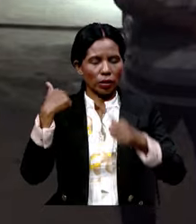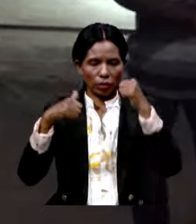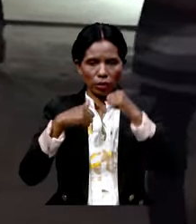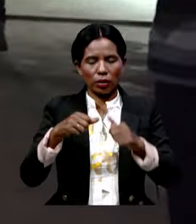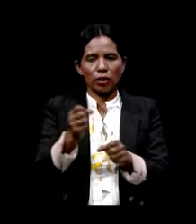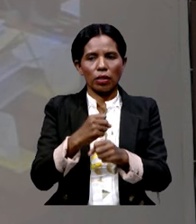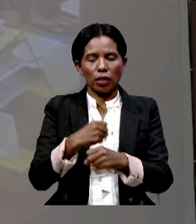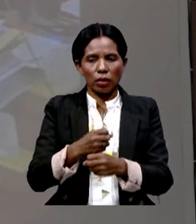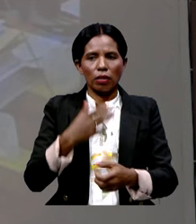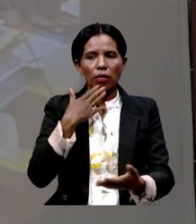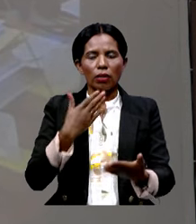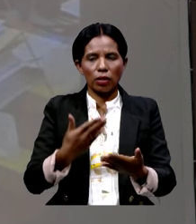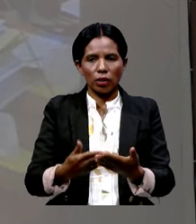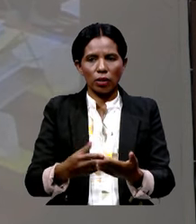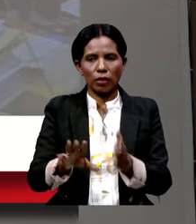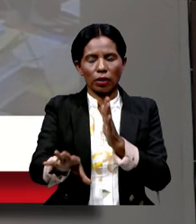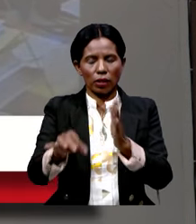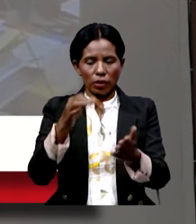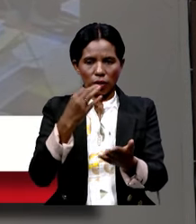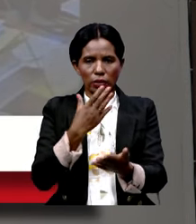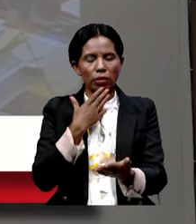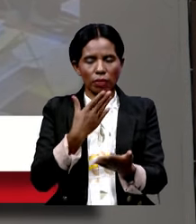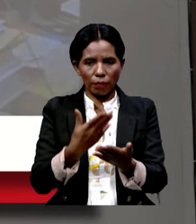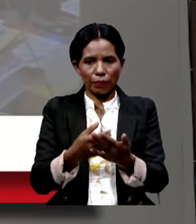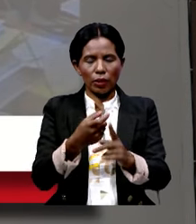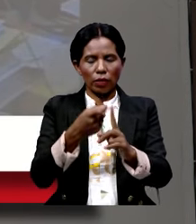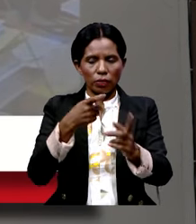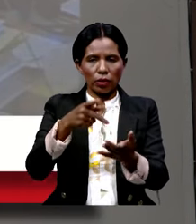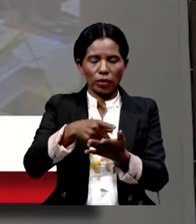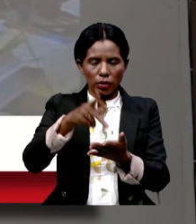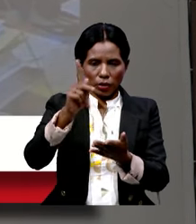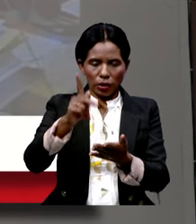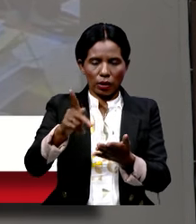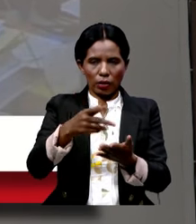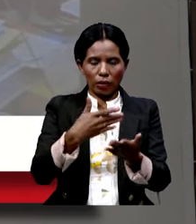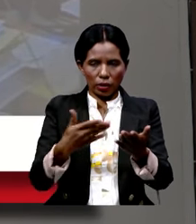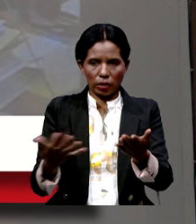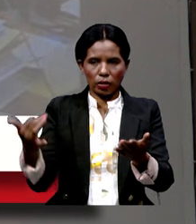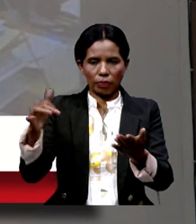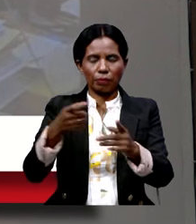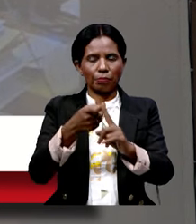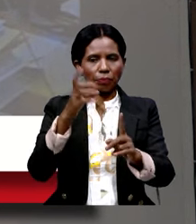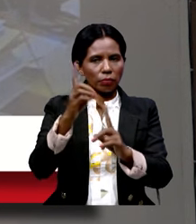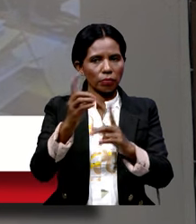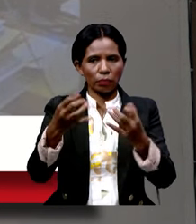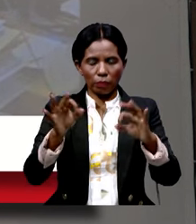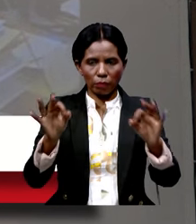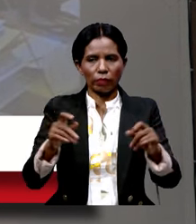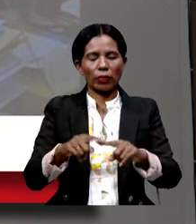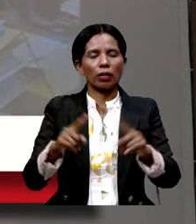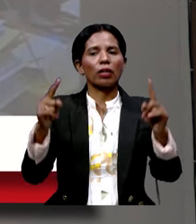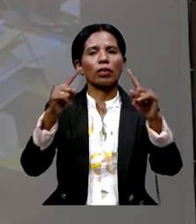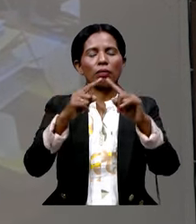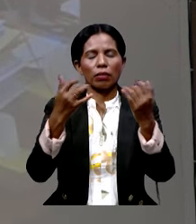mostrou benefício a retan receitas domésticas. Liu se selo multa para produto se renebe liu prazo. Mas beto